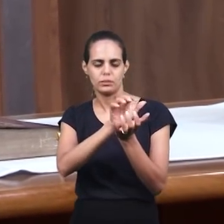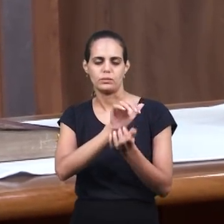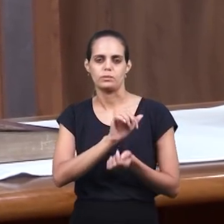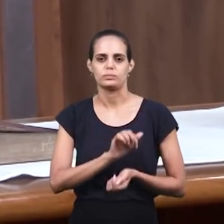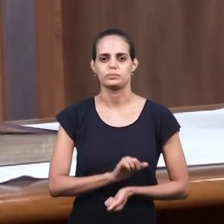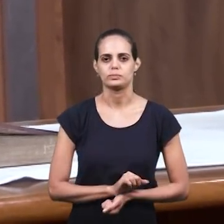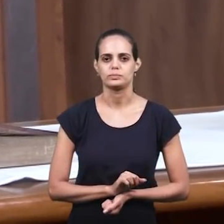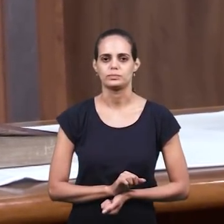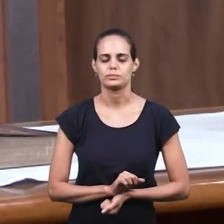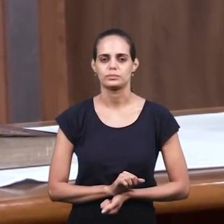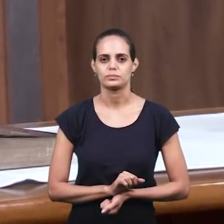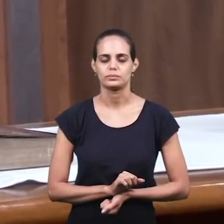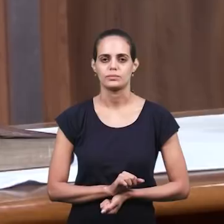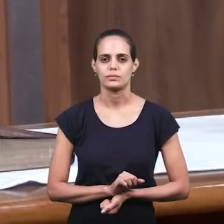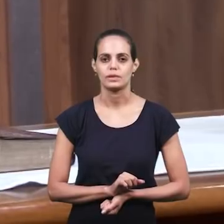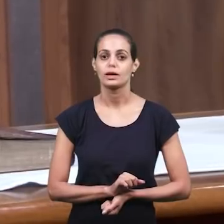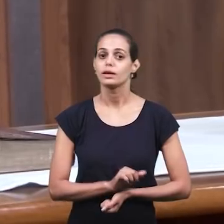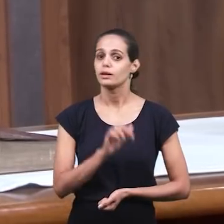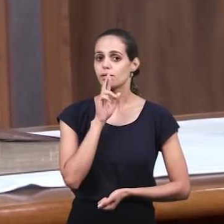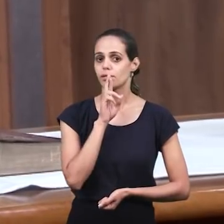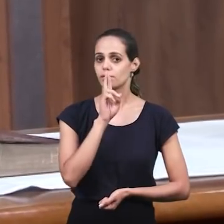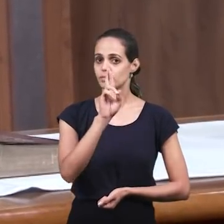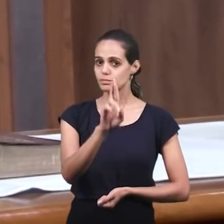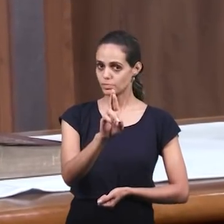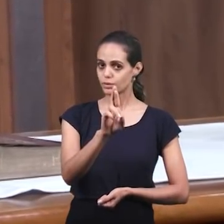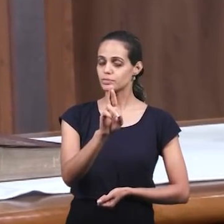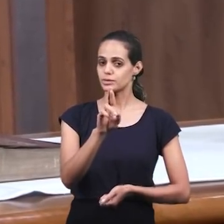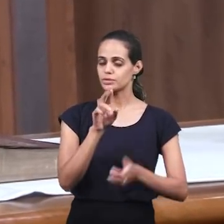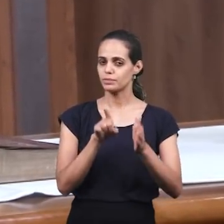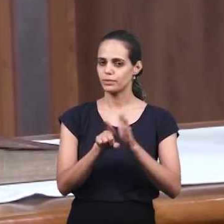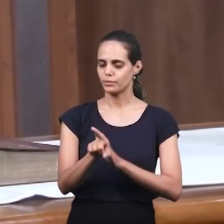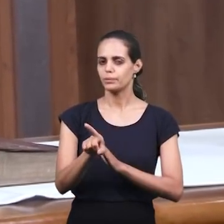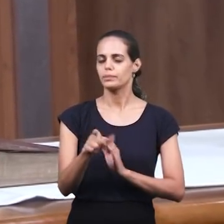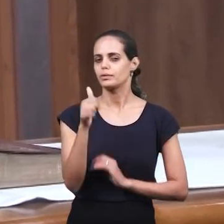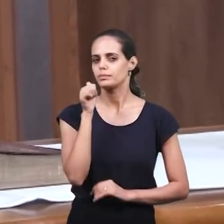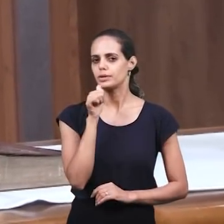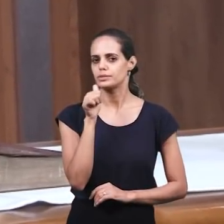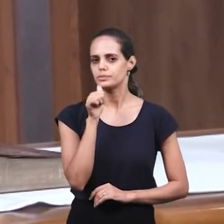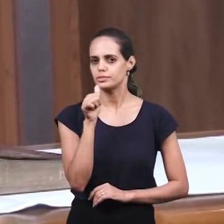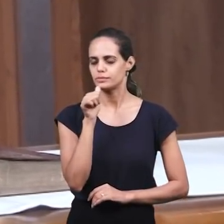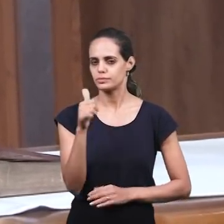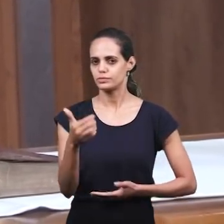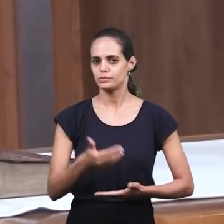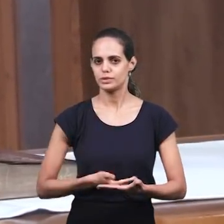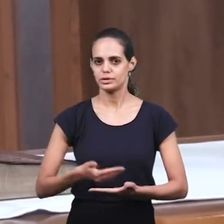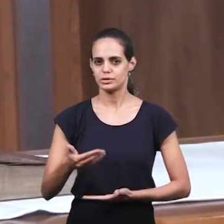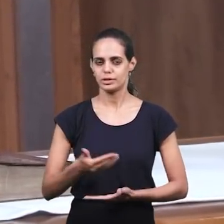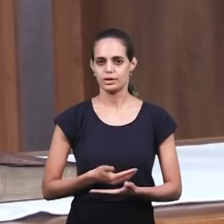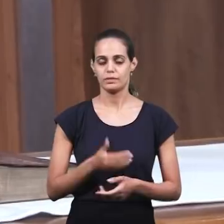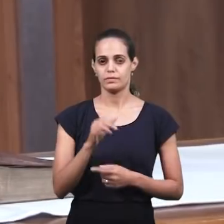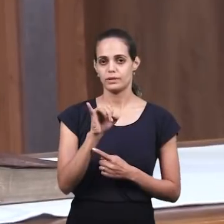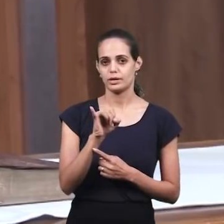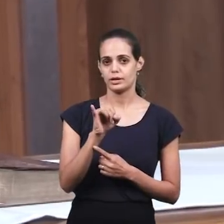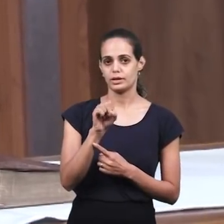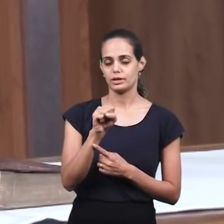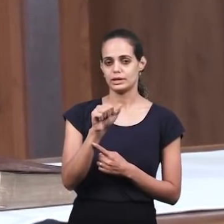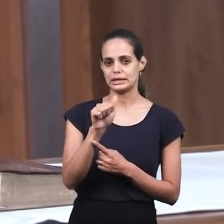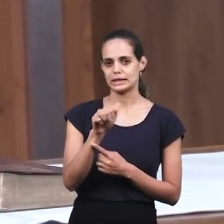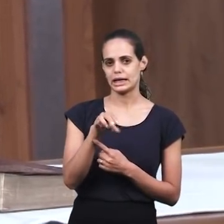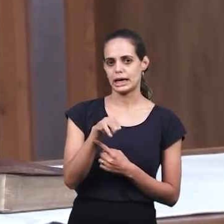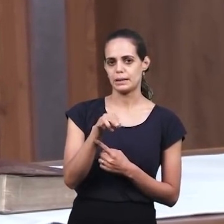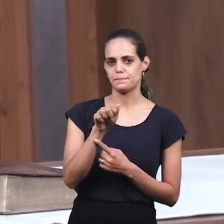para trazer a resposta a essa questão a participação de uma senhora, a nossa irmã Isamara Leite